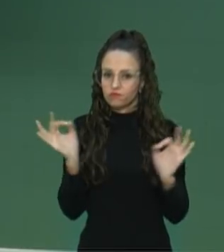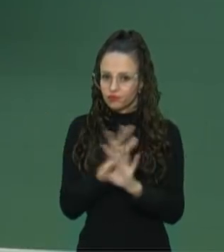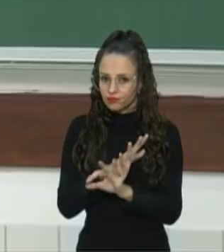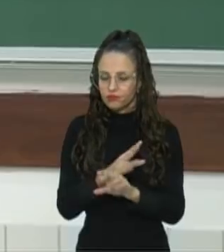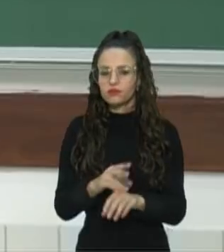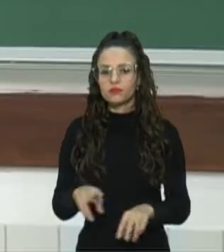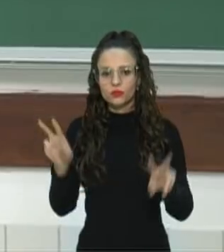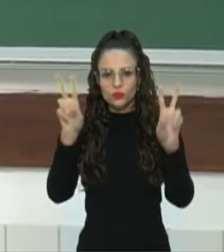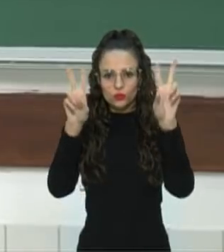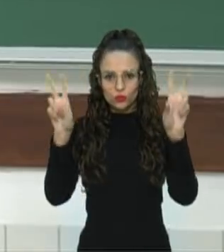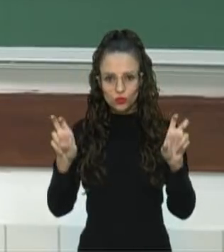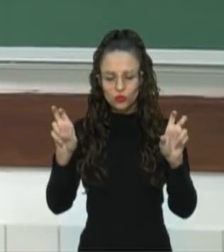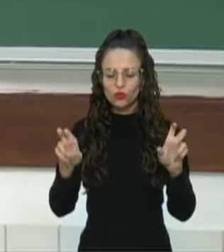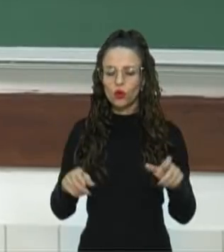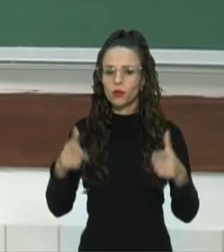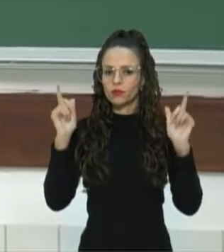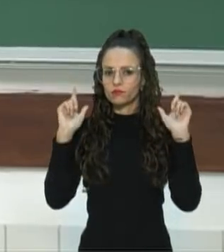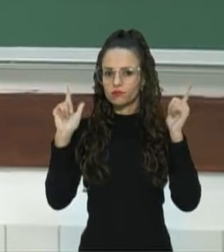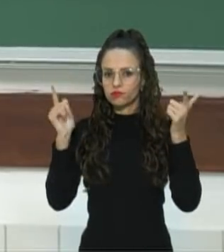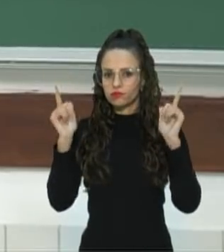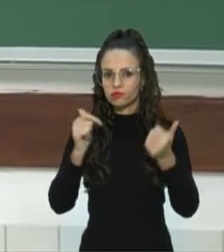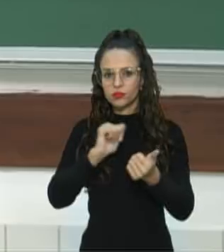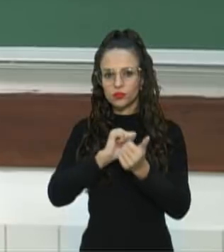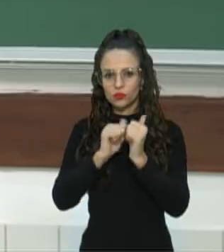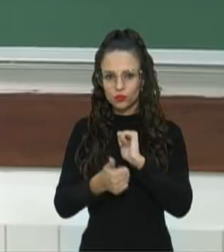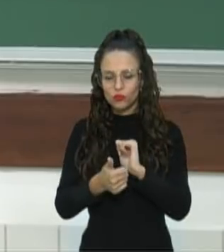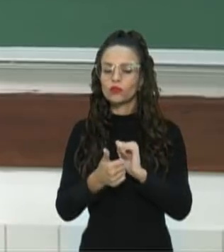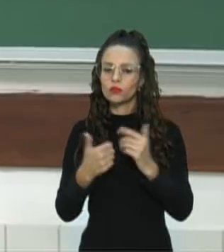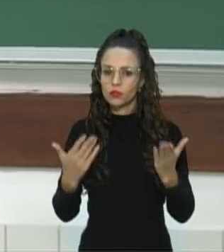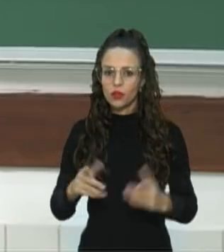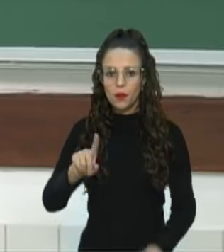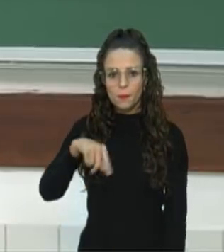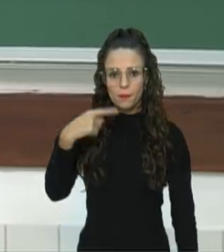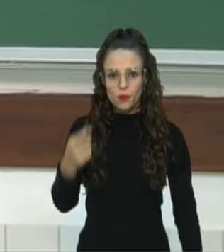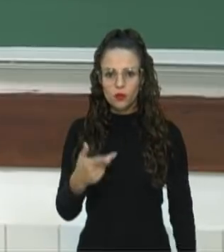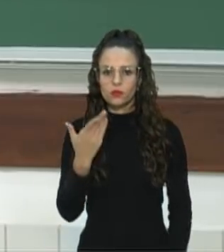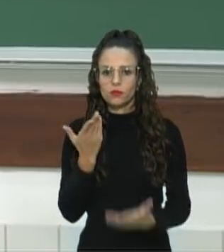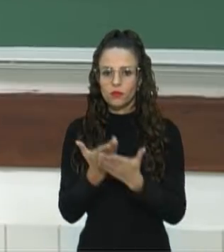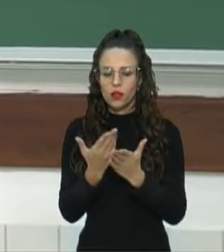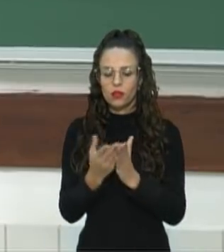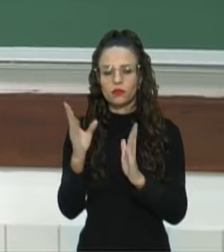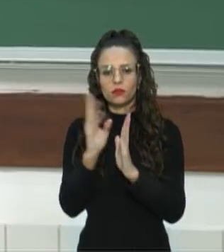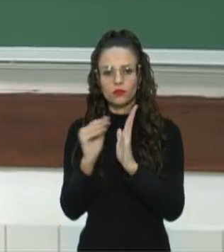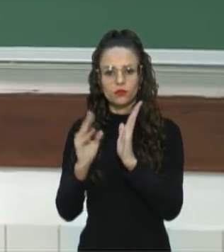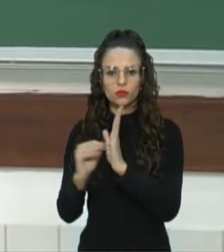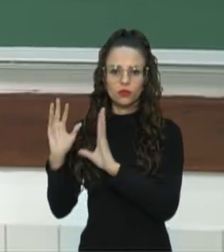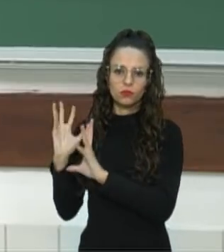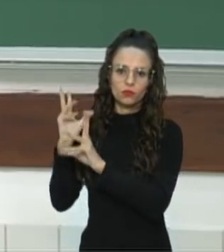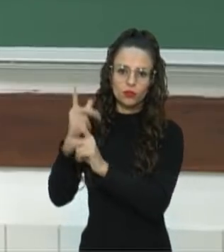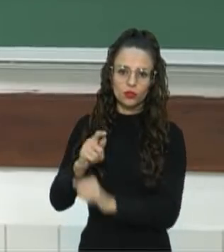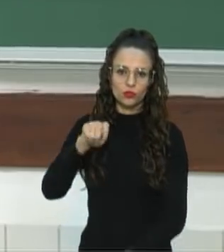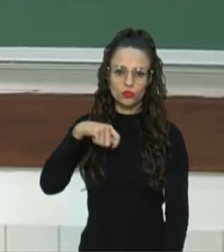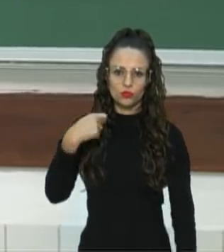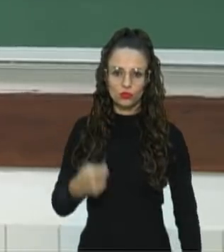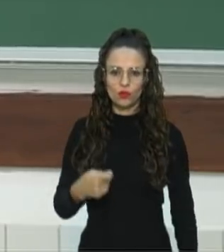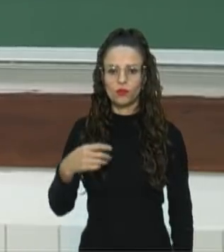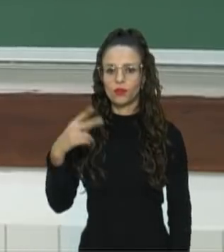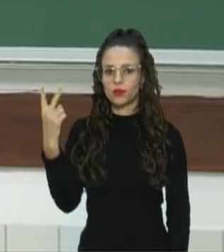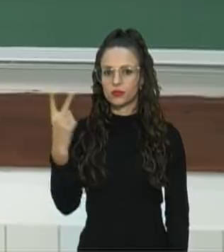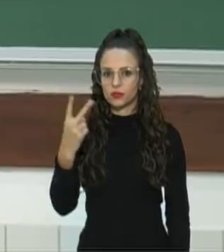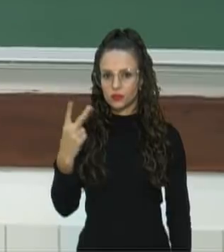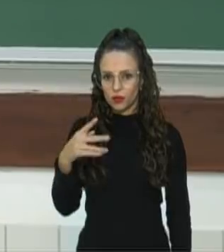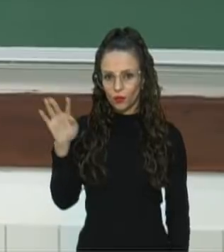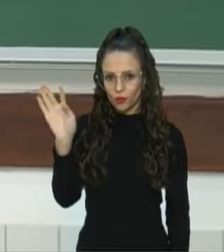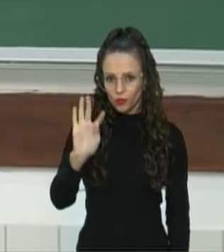dos esportes radicais, para a aula que vem retomarmos o conteúdo, estamos fechando o segundo trimestre letivo, né? Como vocês bem sabem,